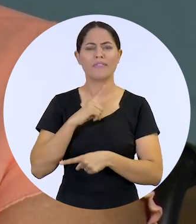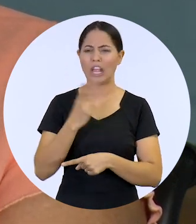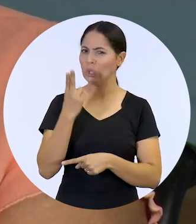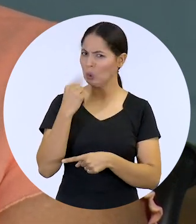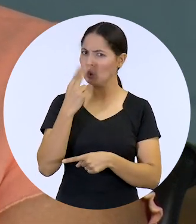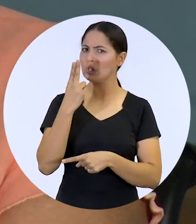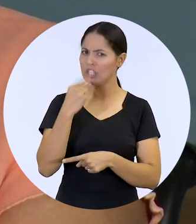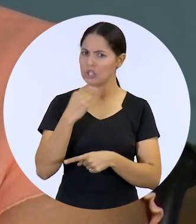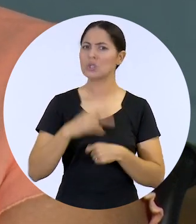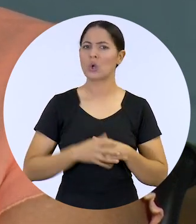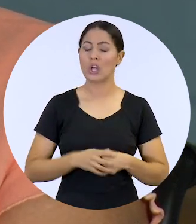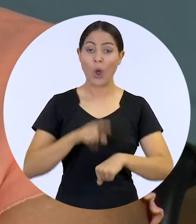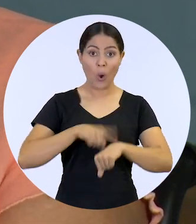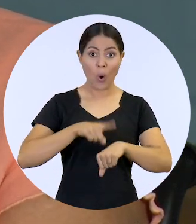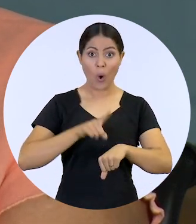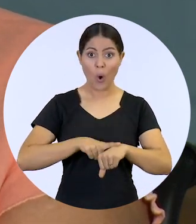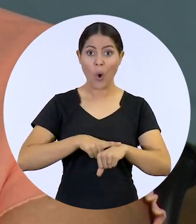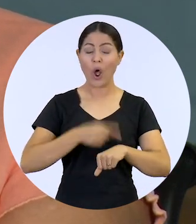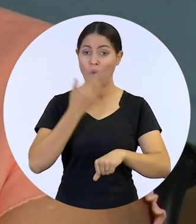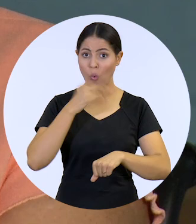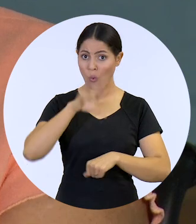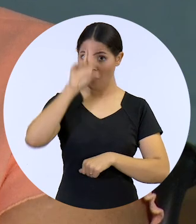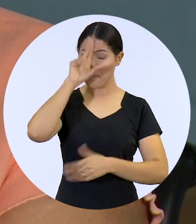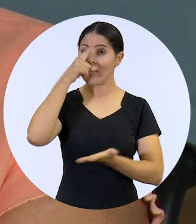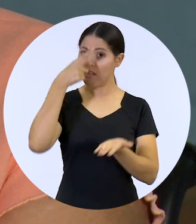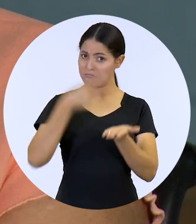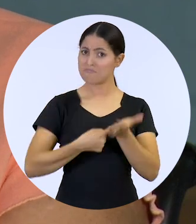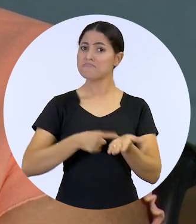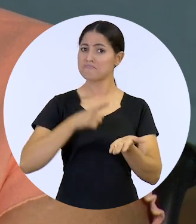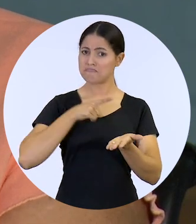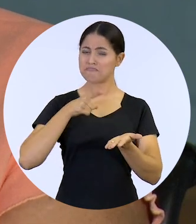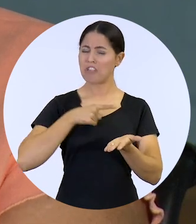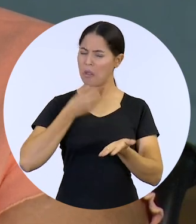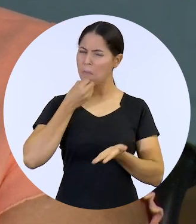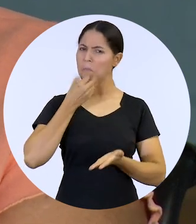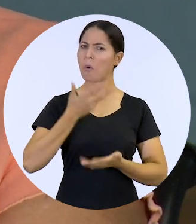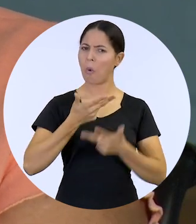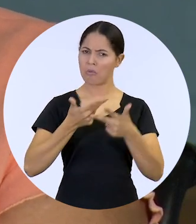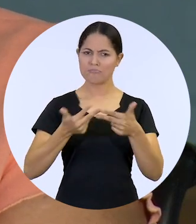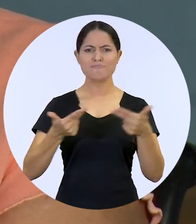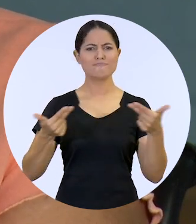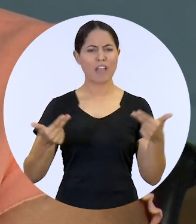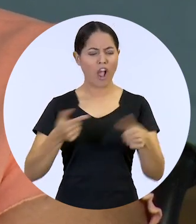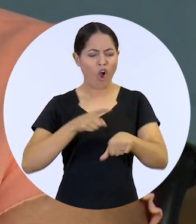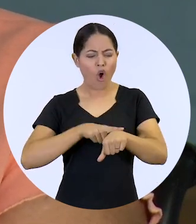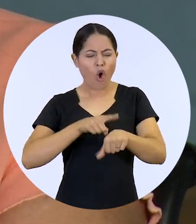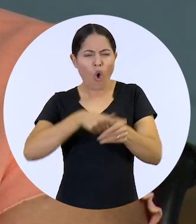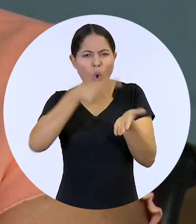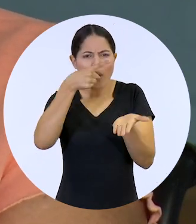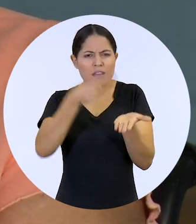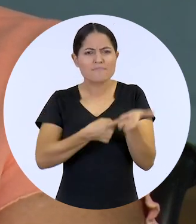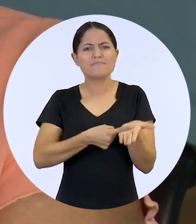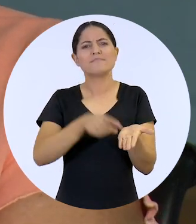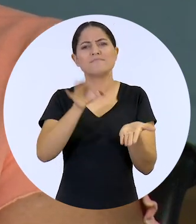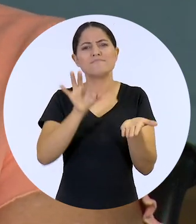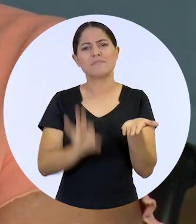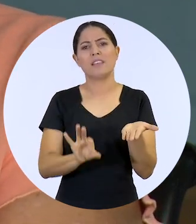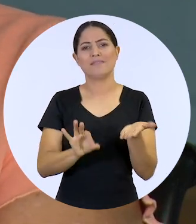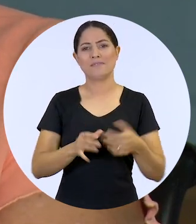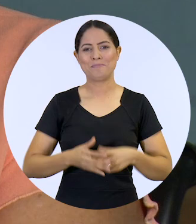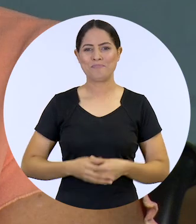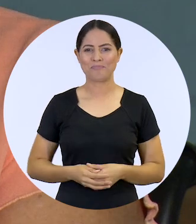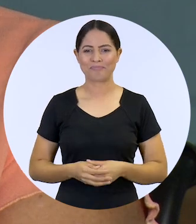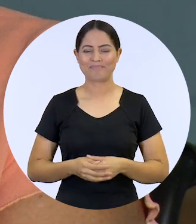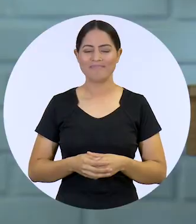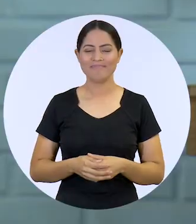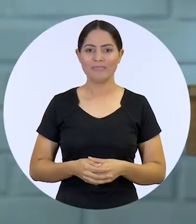supervisionado pela nutricionista. Na hora do almoço também é tudo muito bem cronometrado,